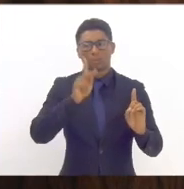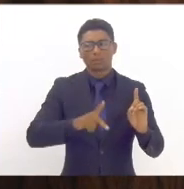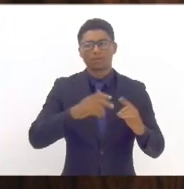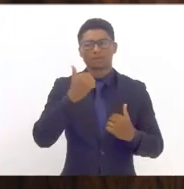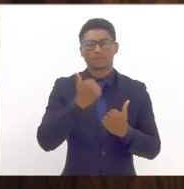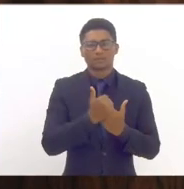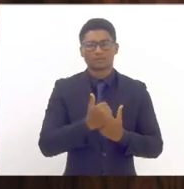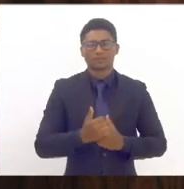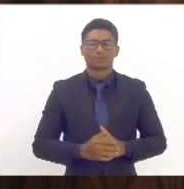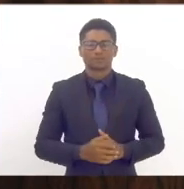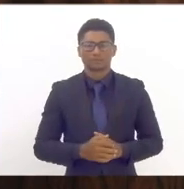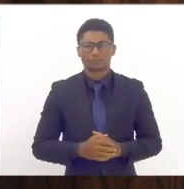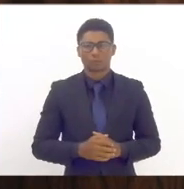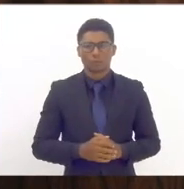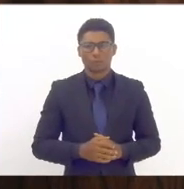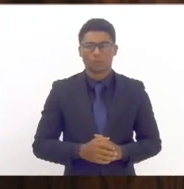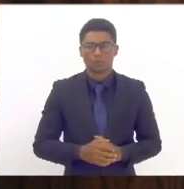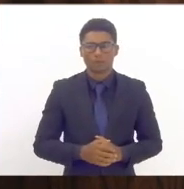vice-presidente.